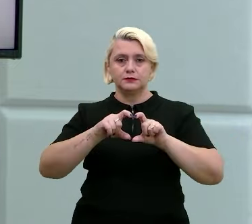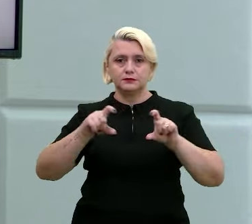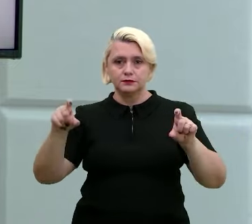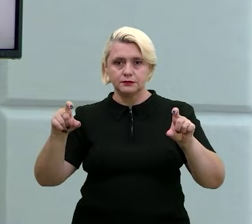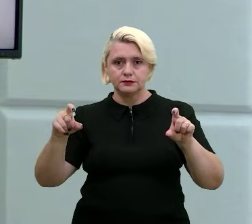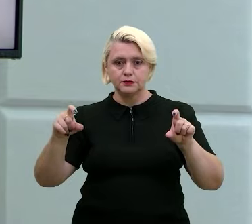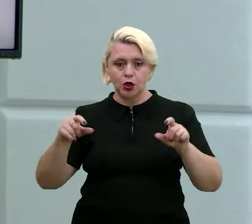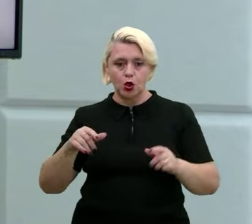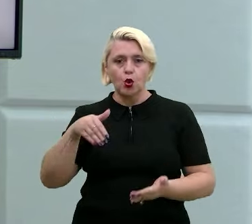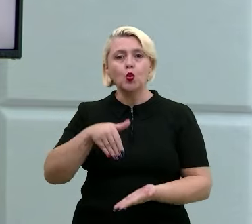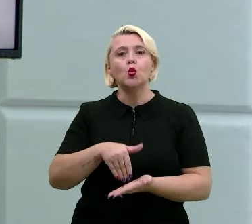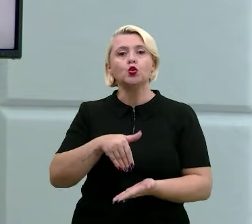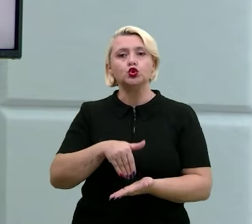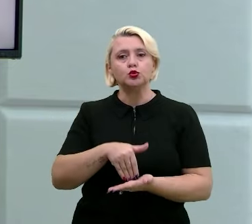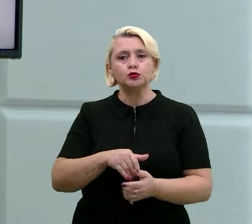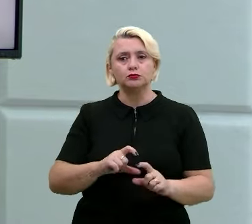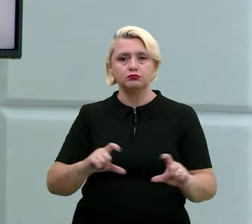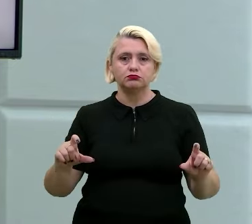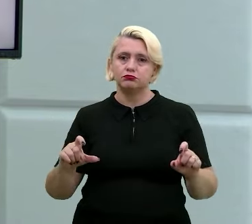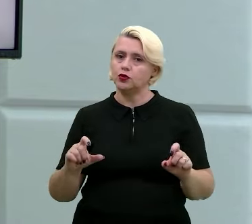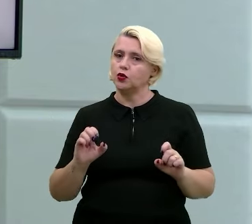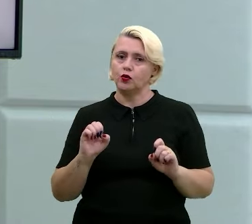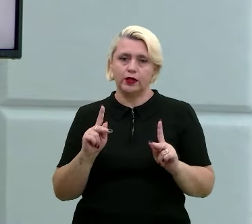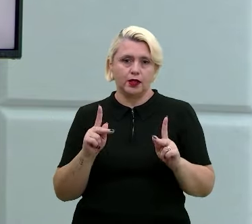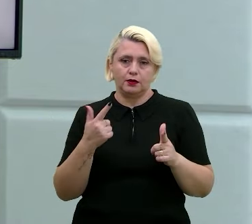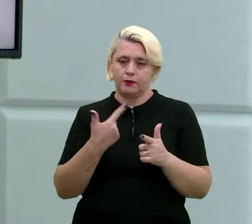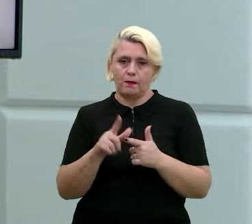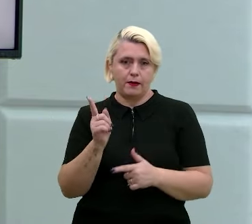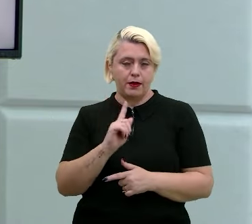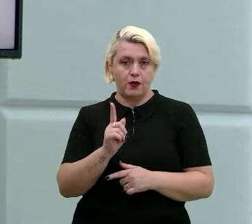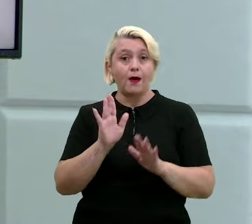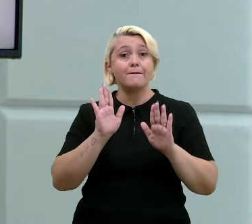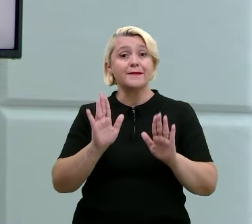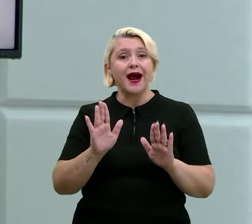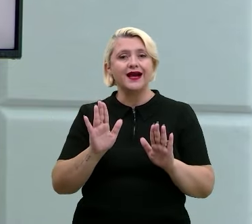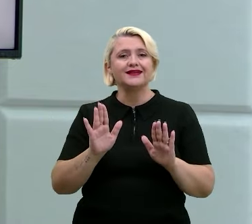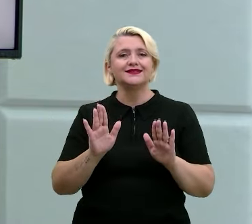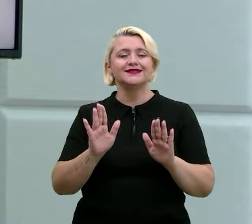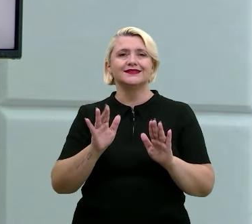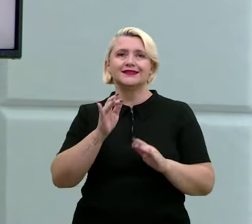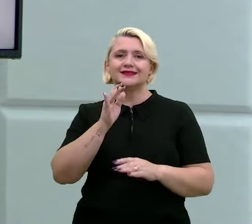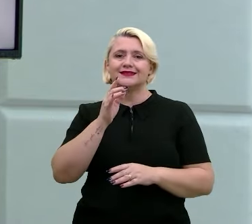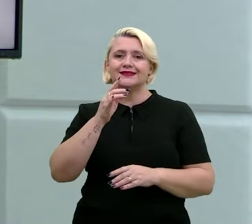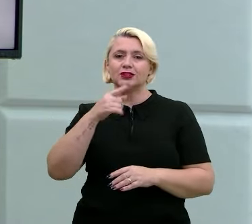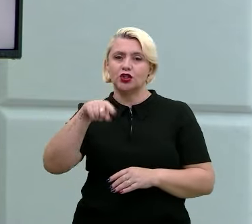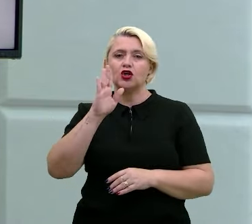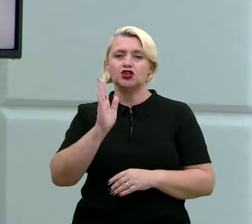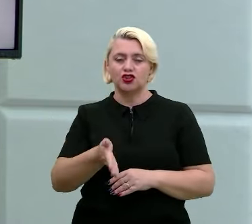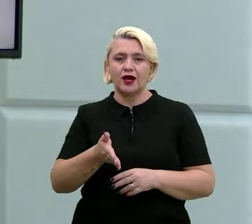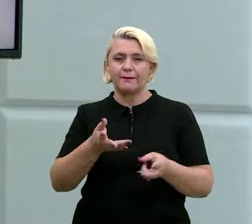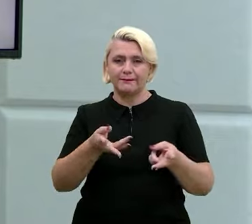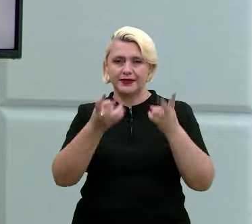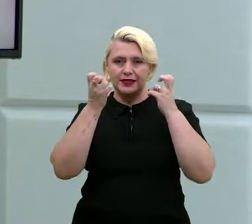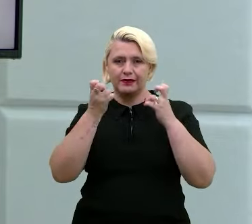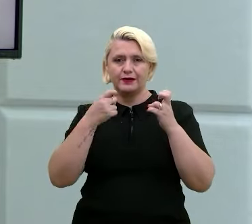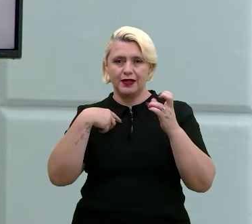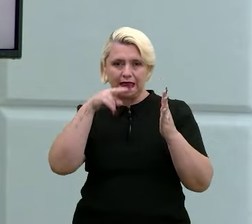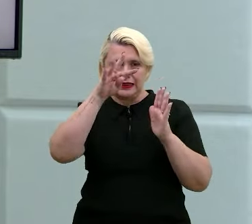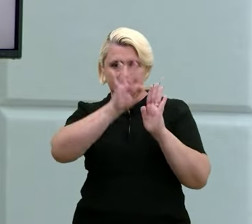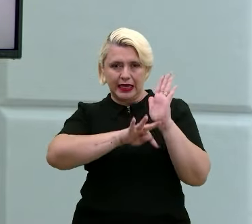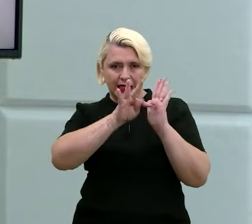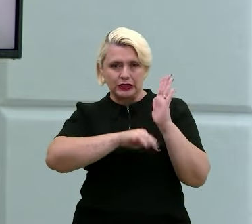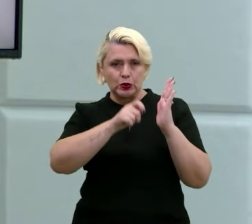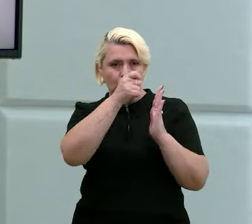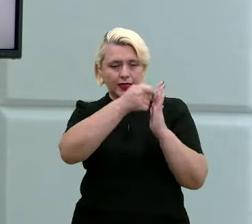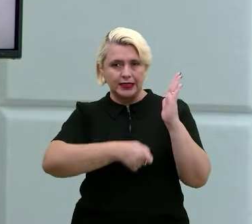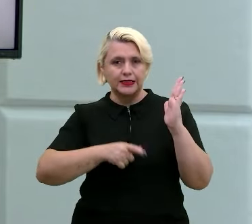porquê no último parágrafo, não é problemático. Mas nós vemos com frequência textos e redações